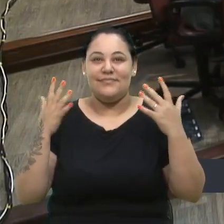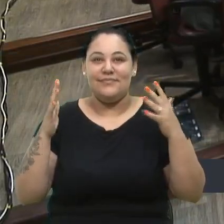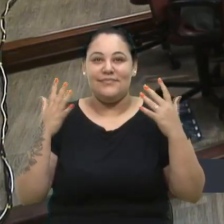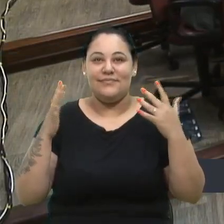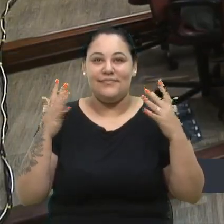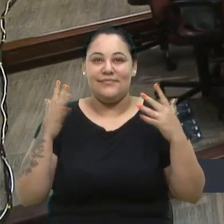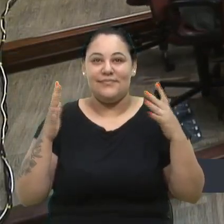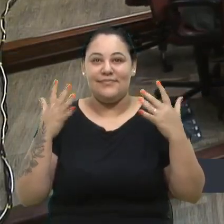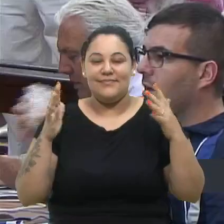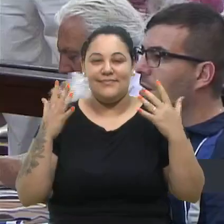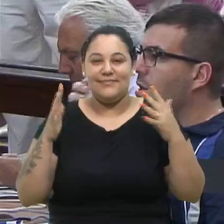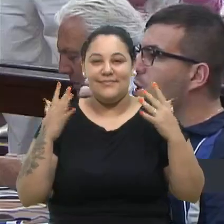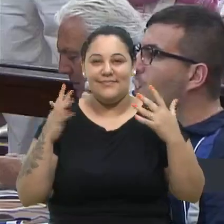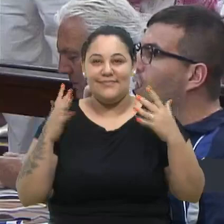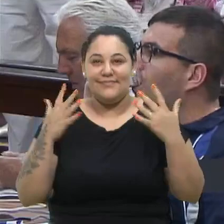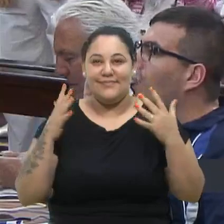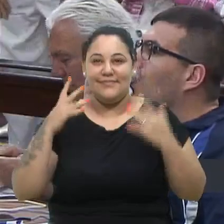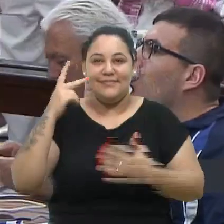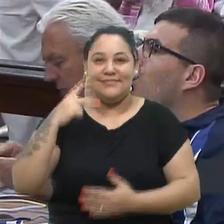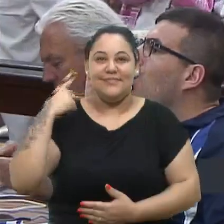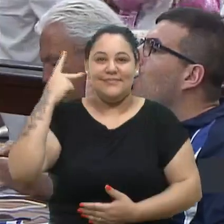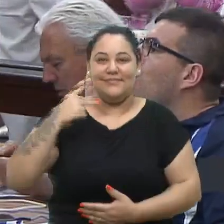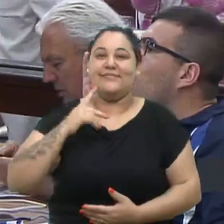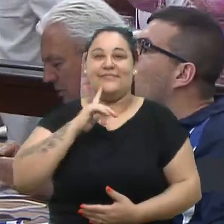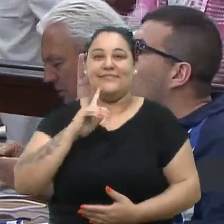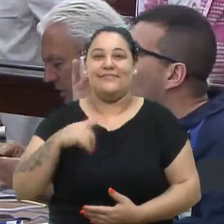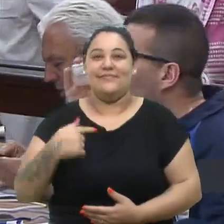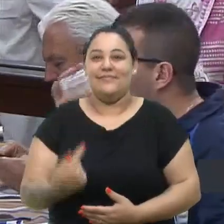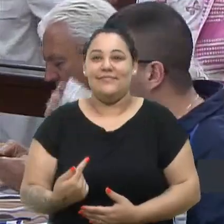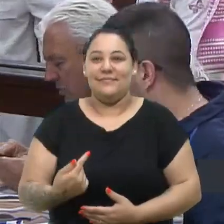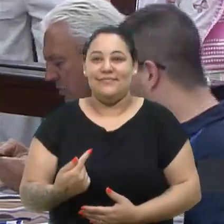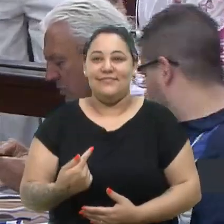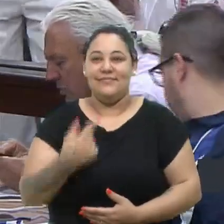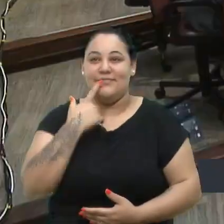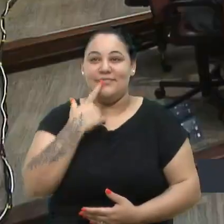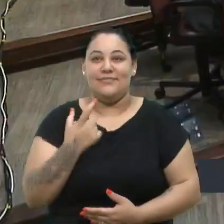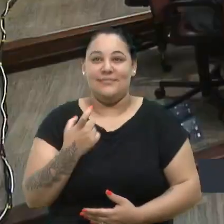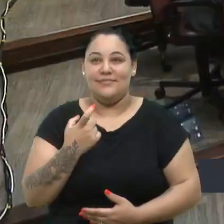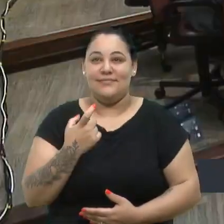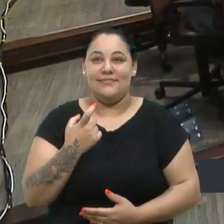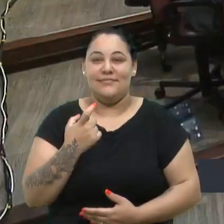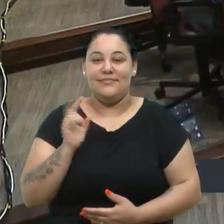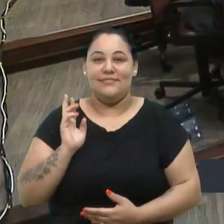Com ausência da vereadora Gladys Frisso, vereadora Rose Frigeri